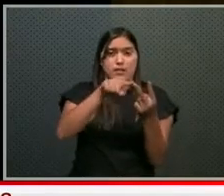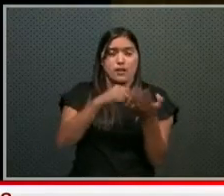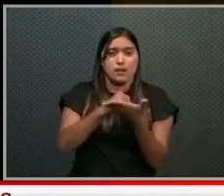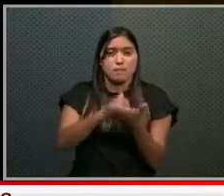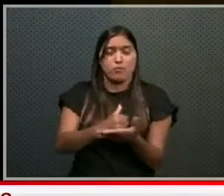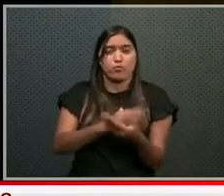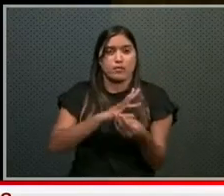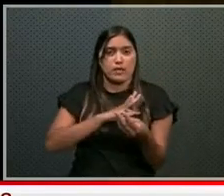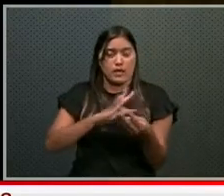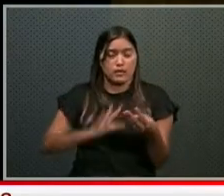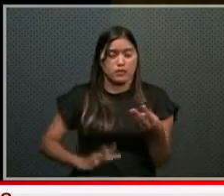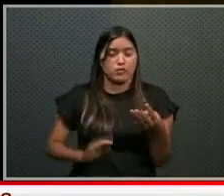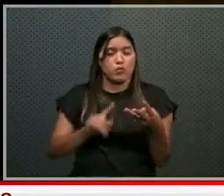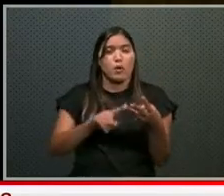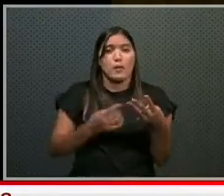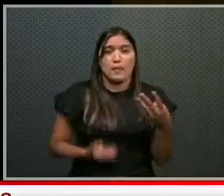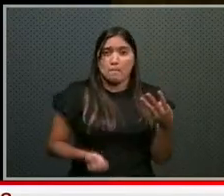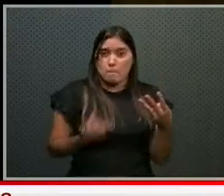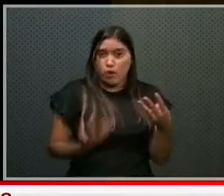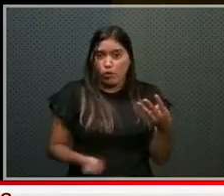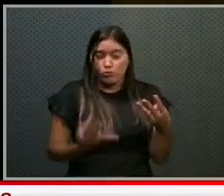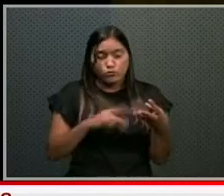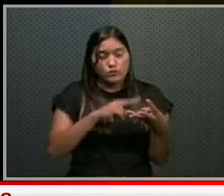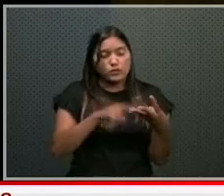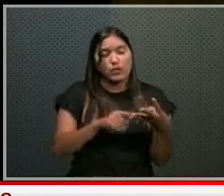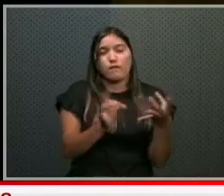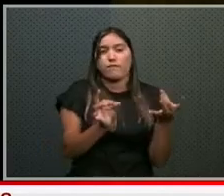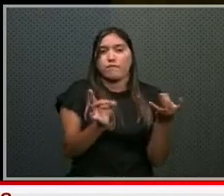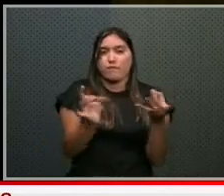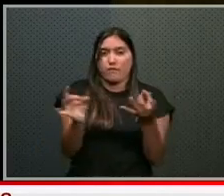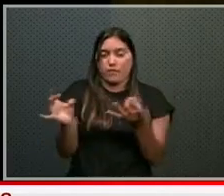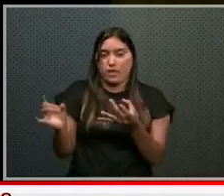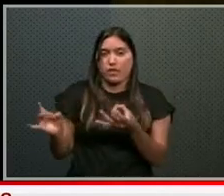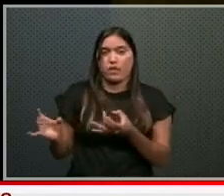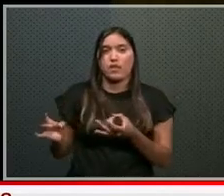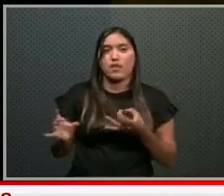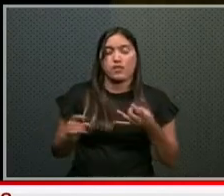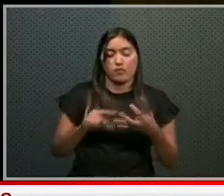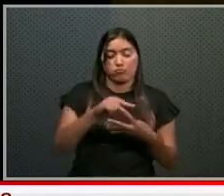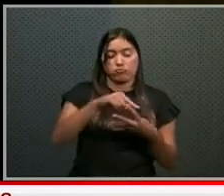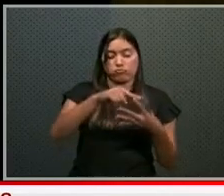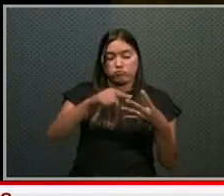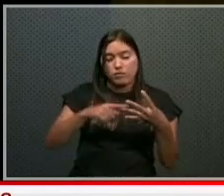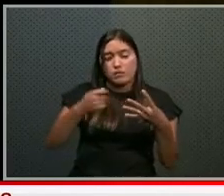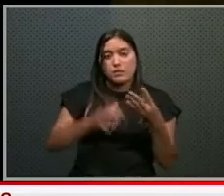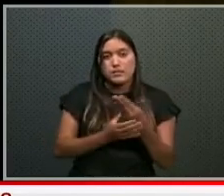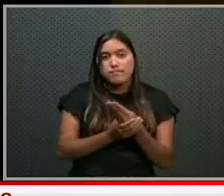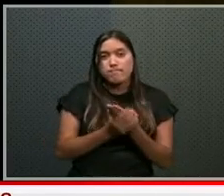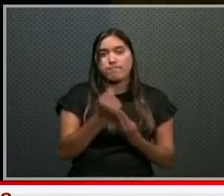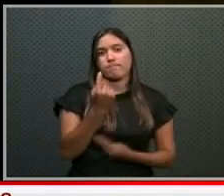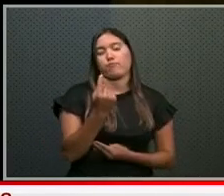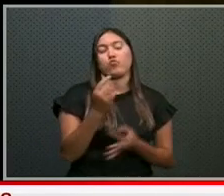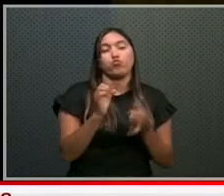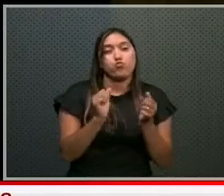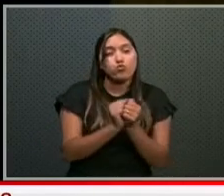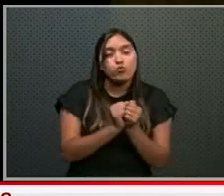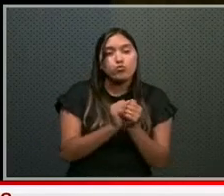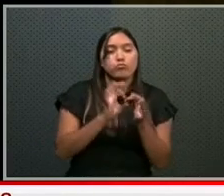técnica produção e comercialização para que nós possamos viver feliz